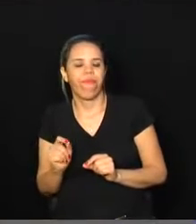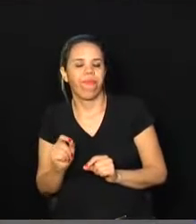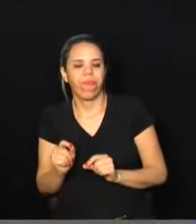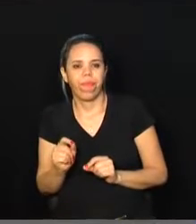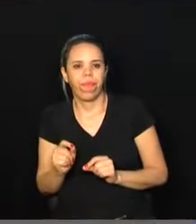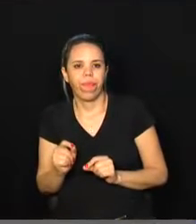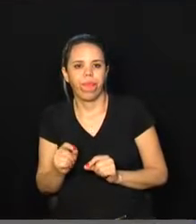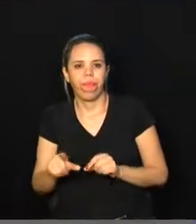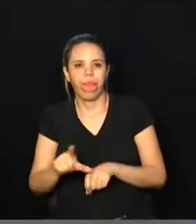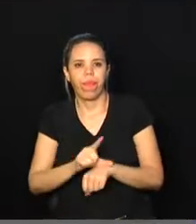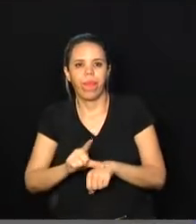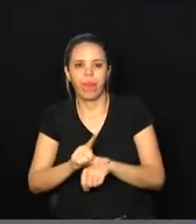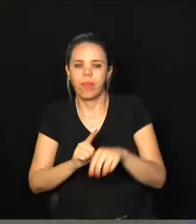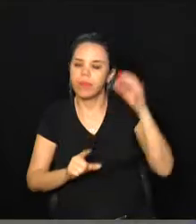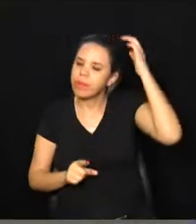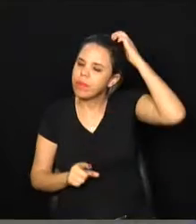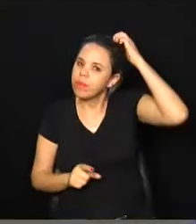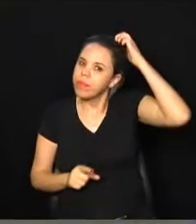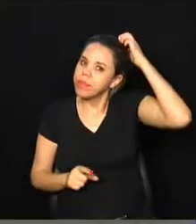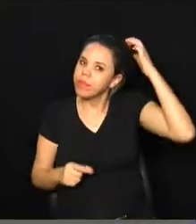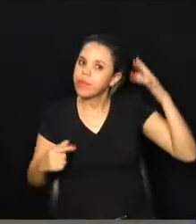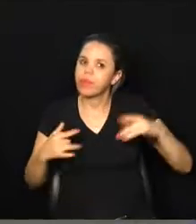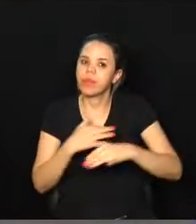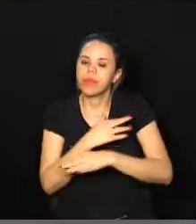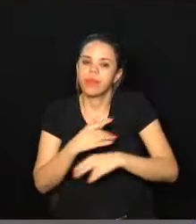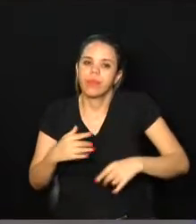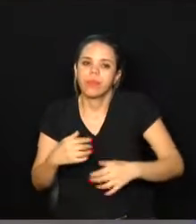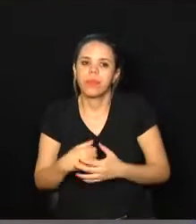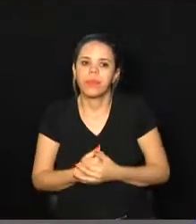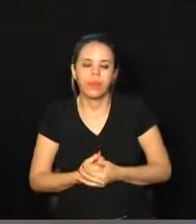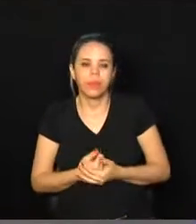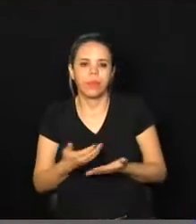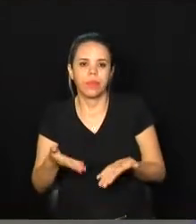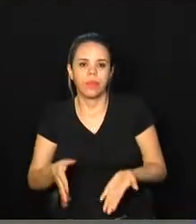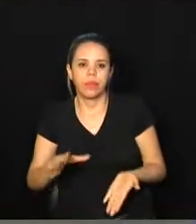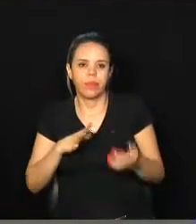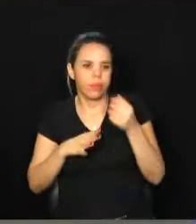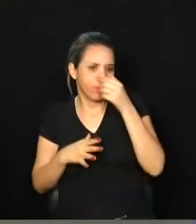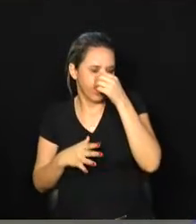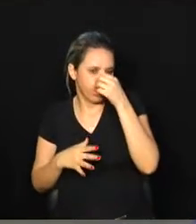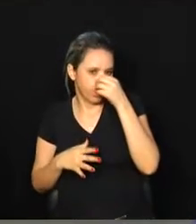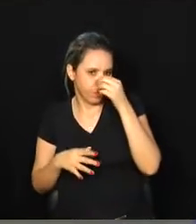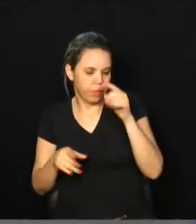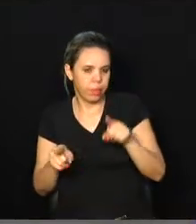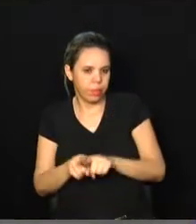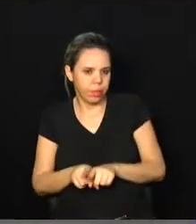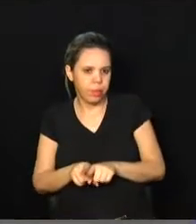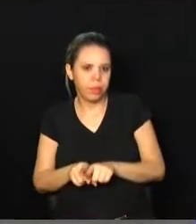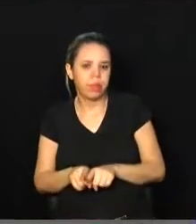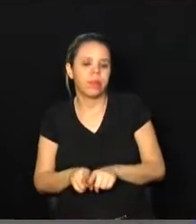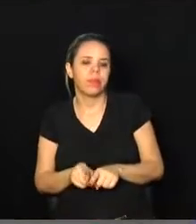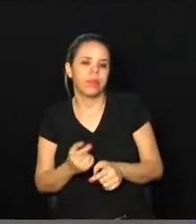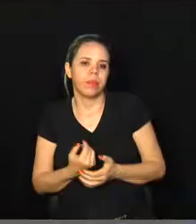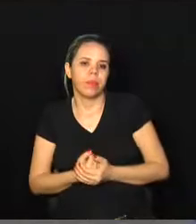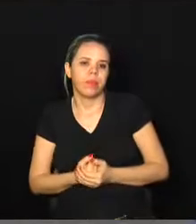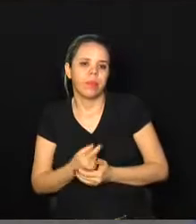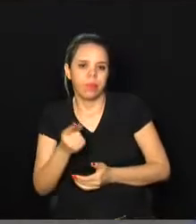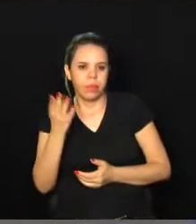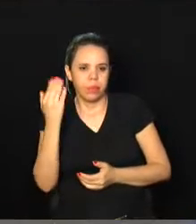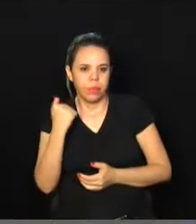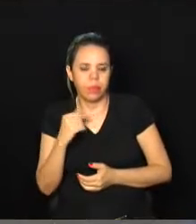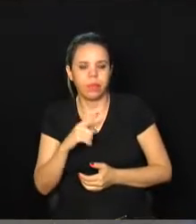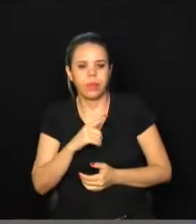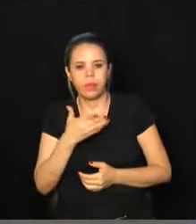a legislação urbanística, a legislação edilícia aqui da nossa cidade, tantos pontos que vocês sabem que nós